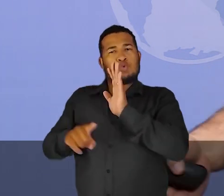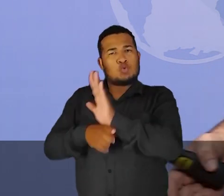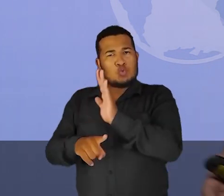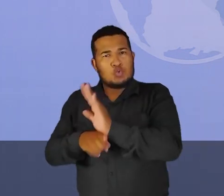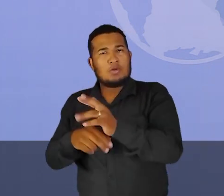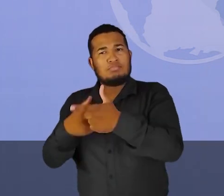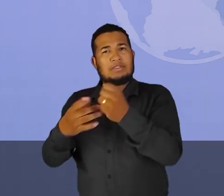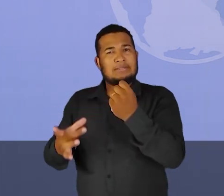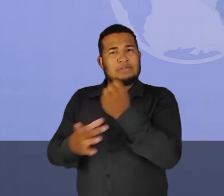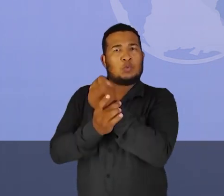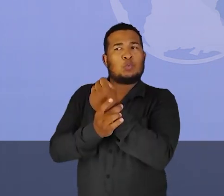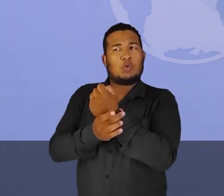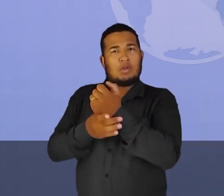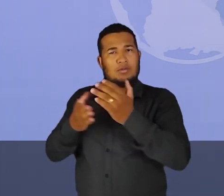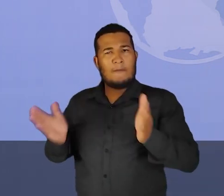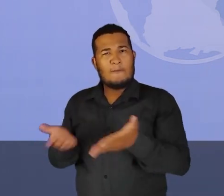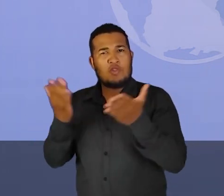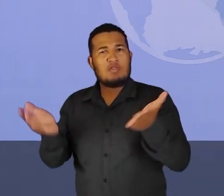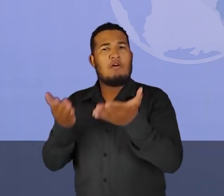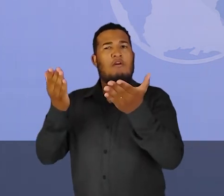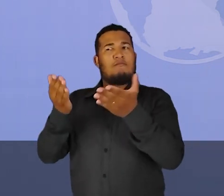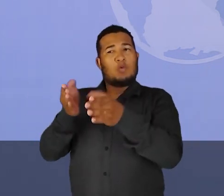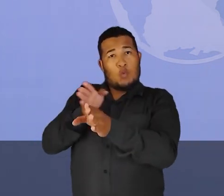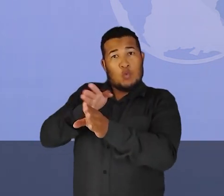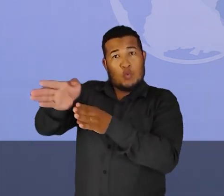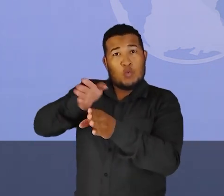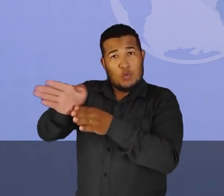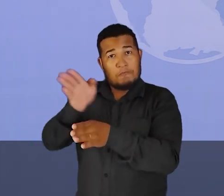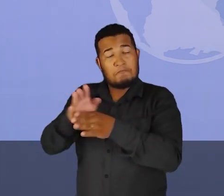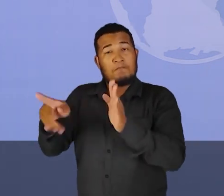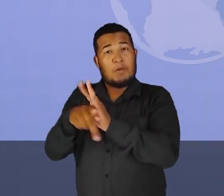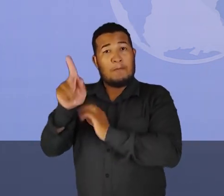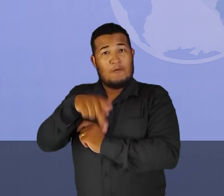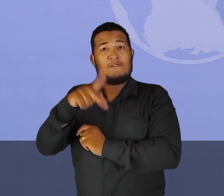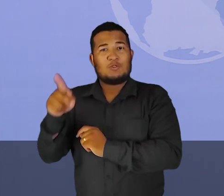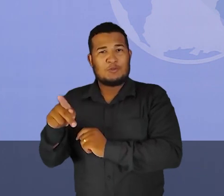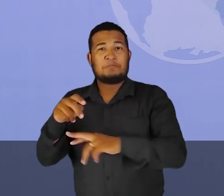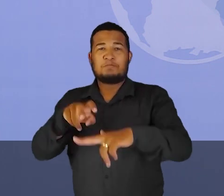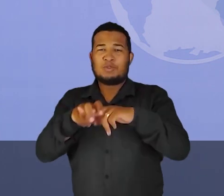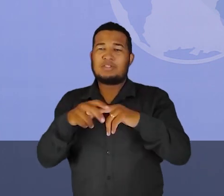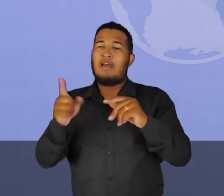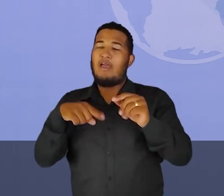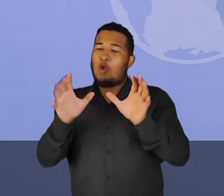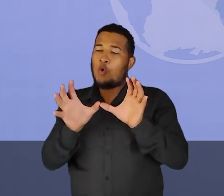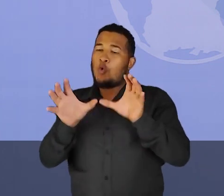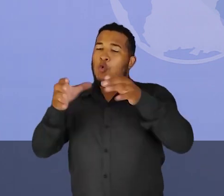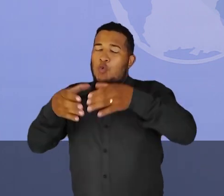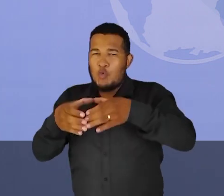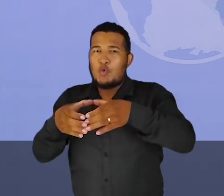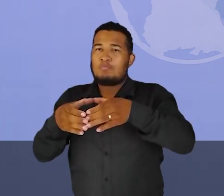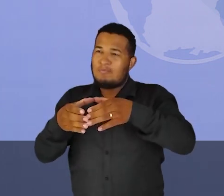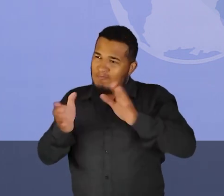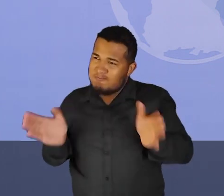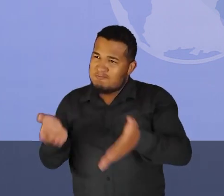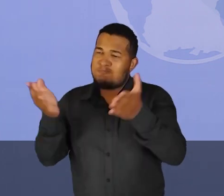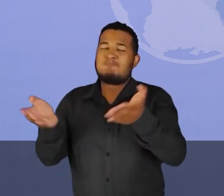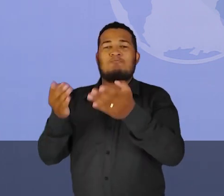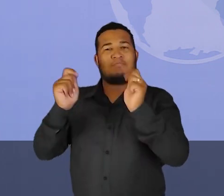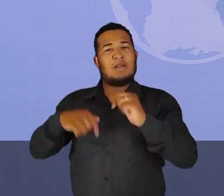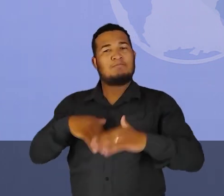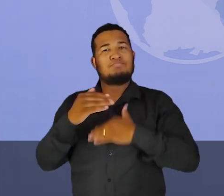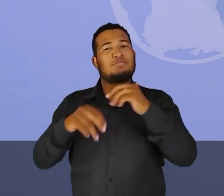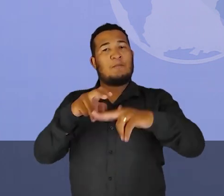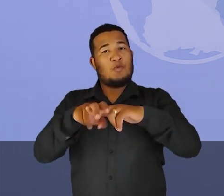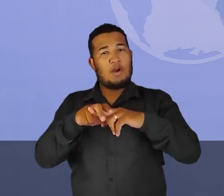na segurança, na motivação, na orientação do professor. Então, esse trabalho em equipe nós também conseguimos desenvolver por